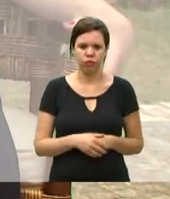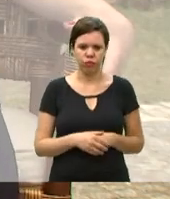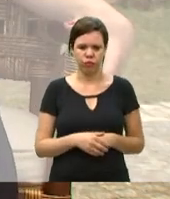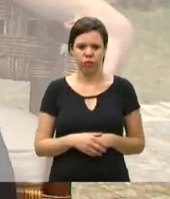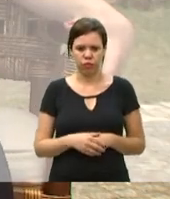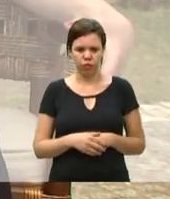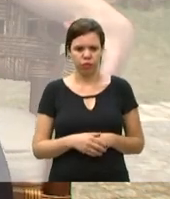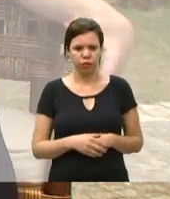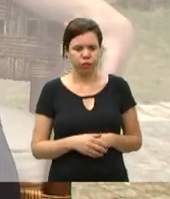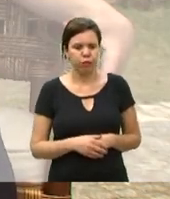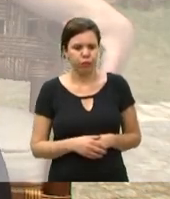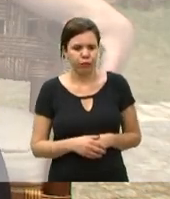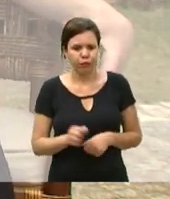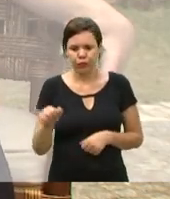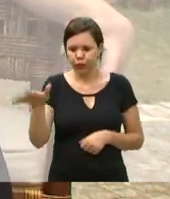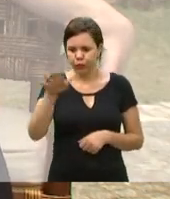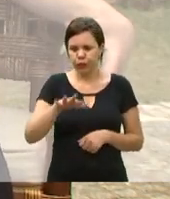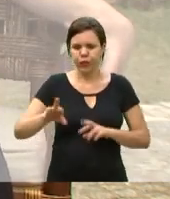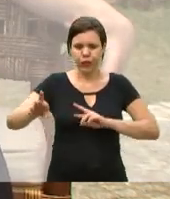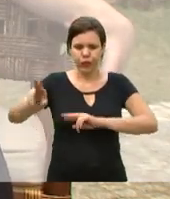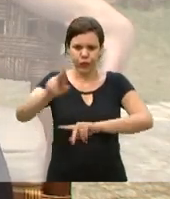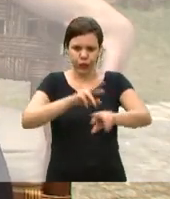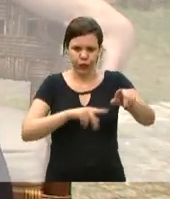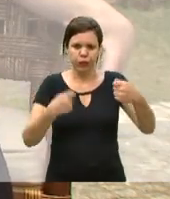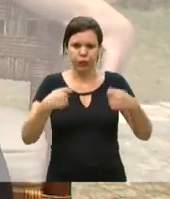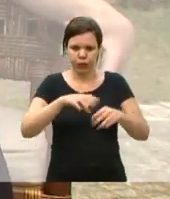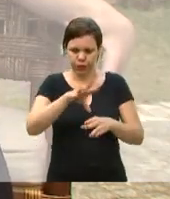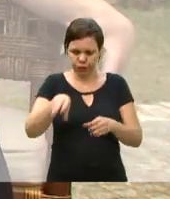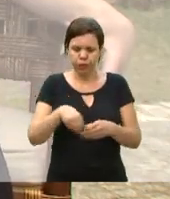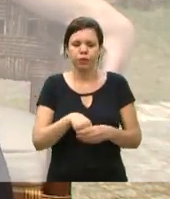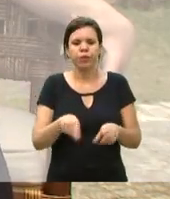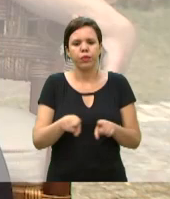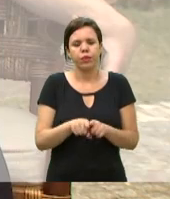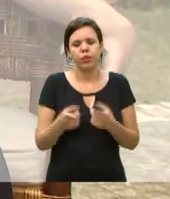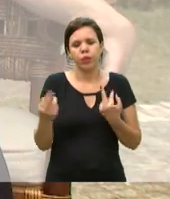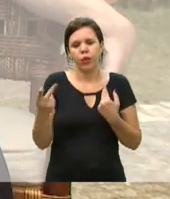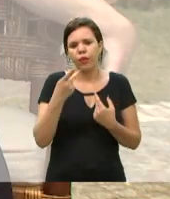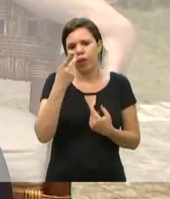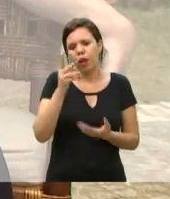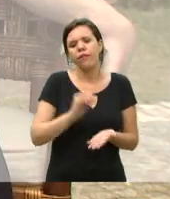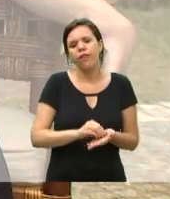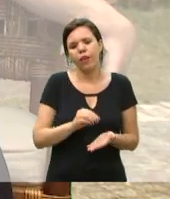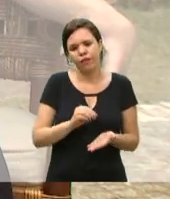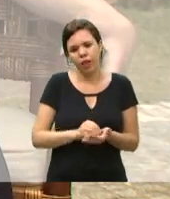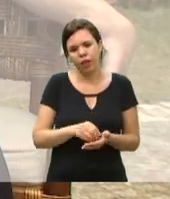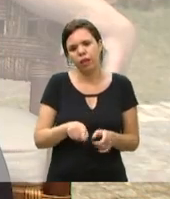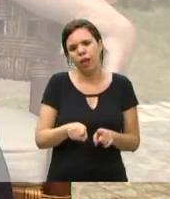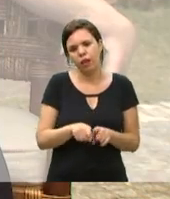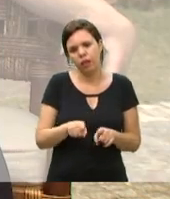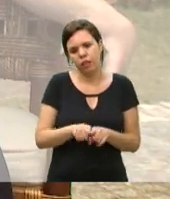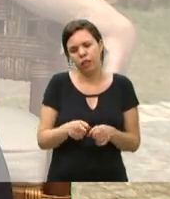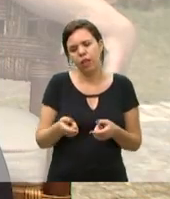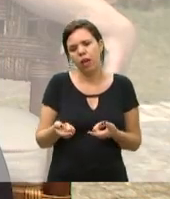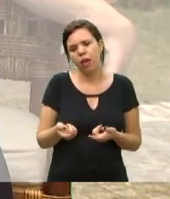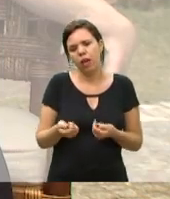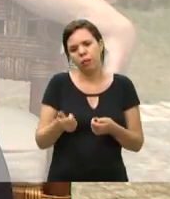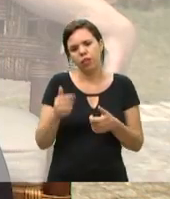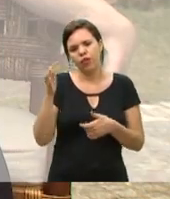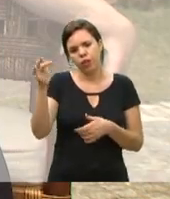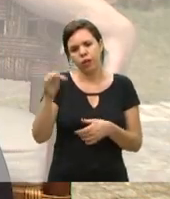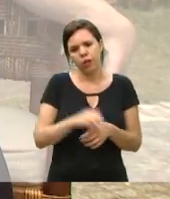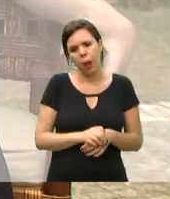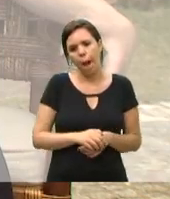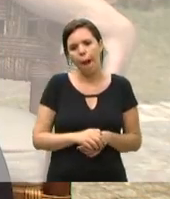mas outras áreas também são necessárias. Como eu disse, falta ainda oferta de futuro.